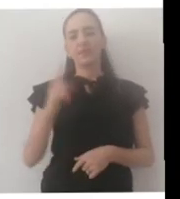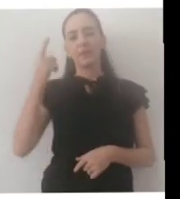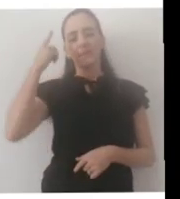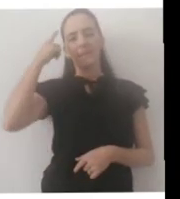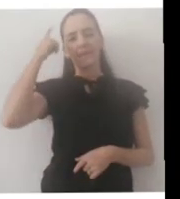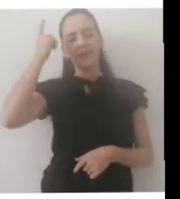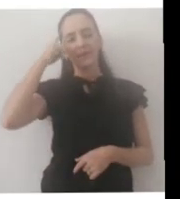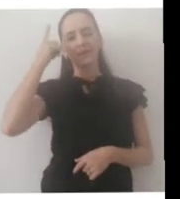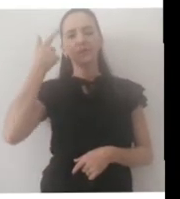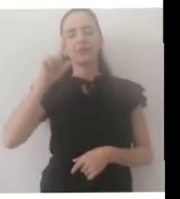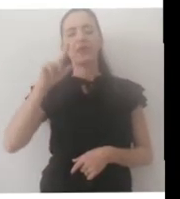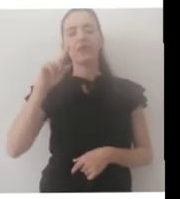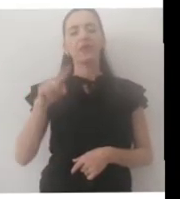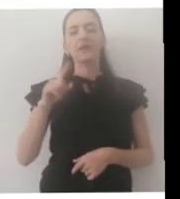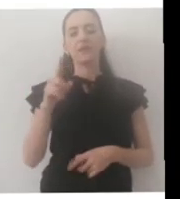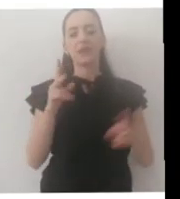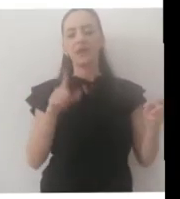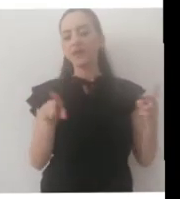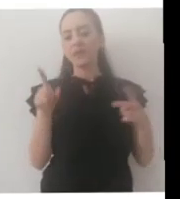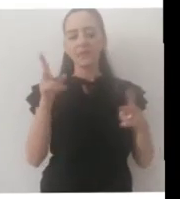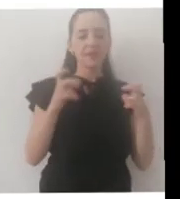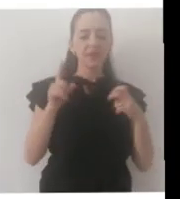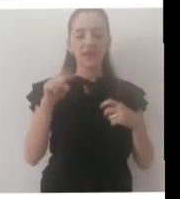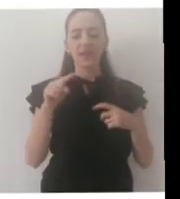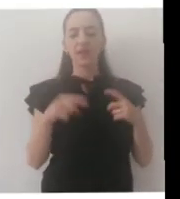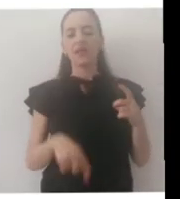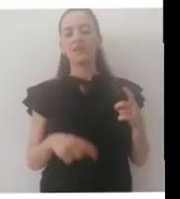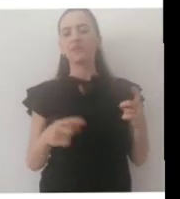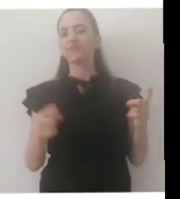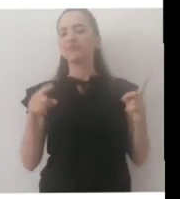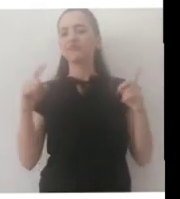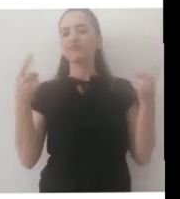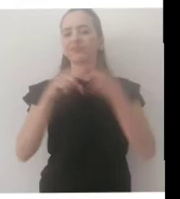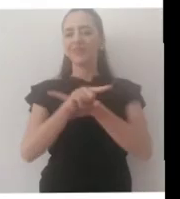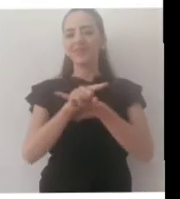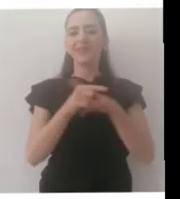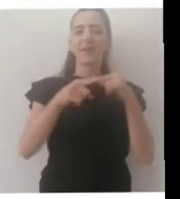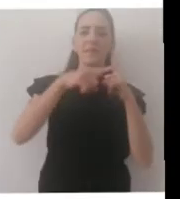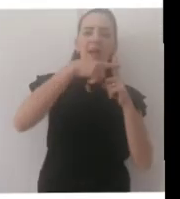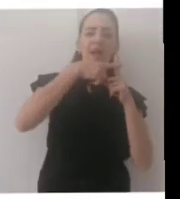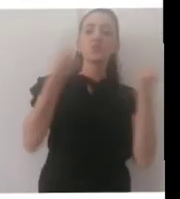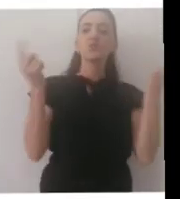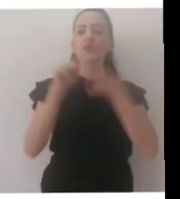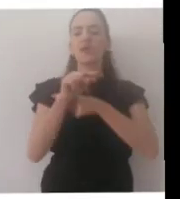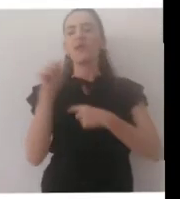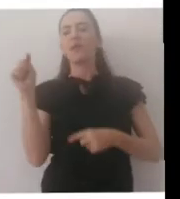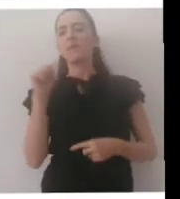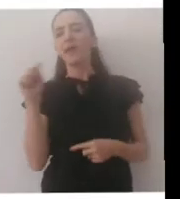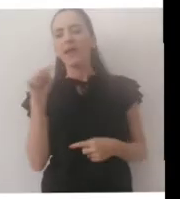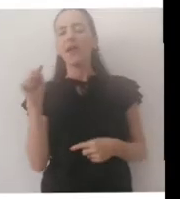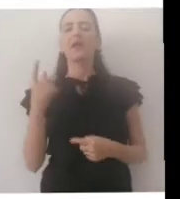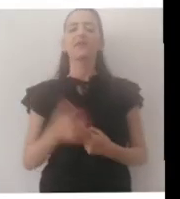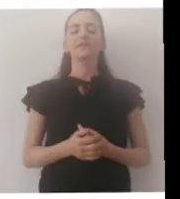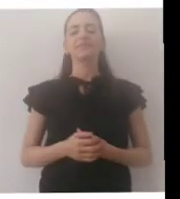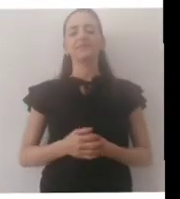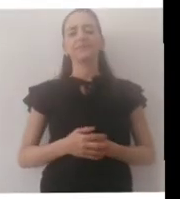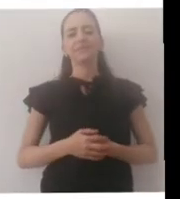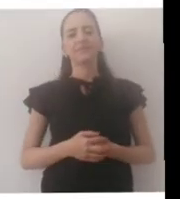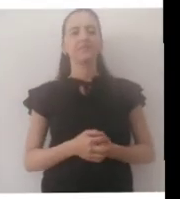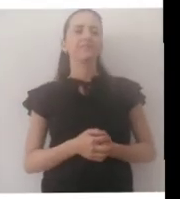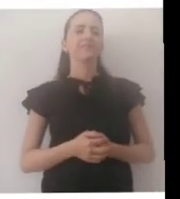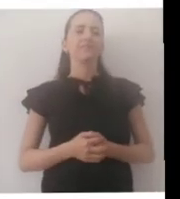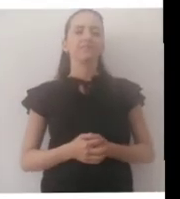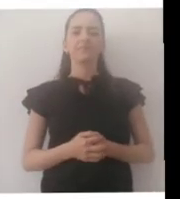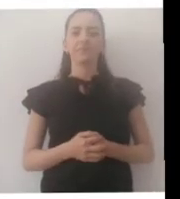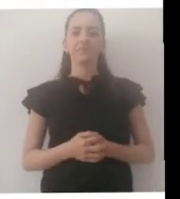a 11 anos, a criança começa a pensar logicamente, é marcada pelo pensamento reversível, como eu falei, de perceber o percurso inverso de